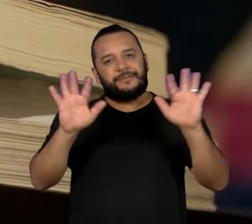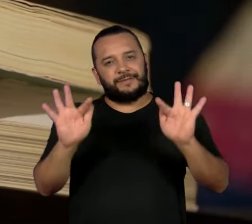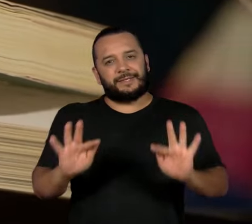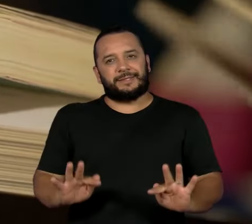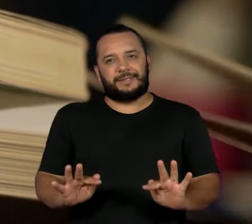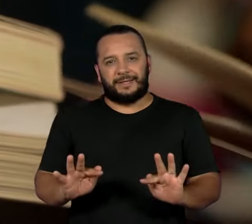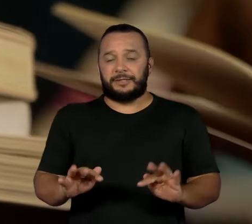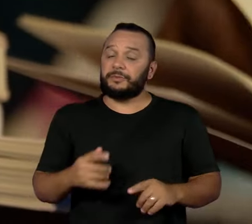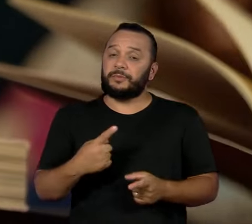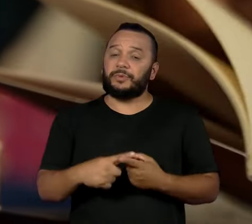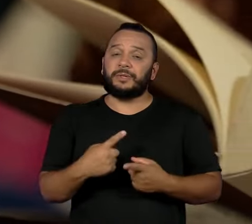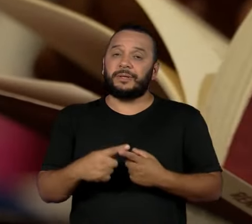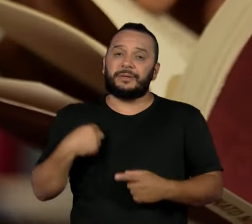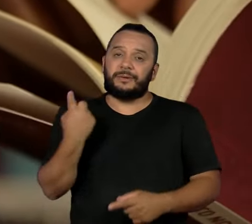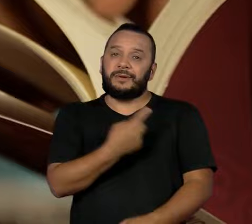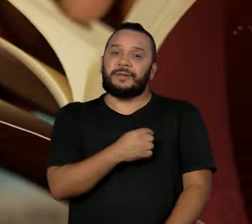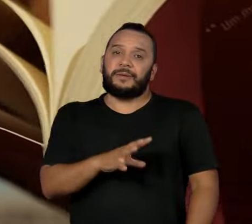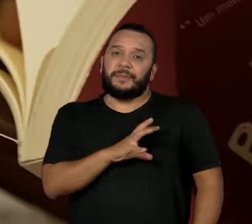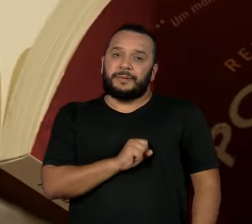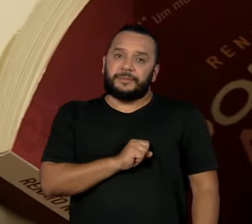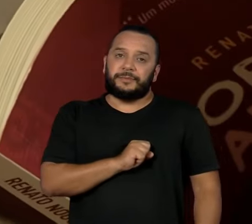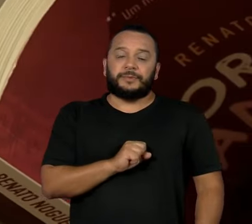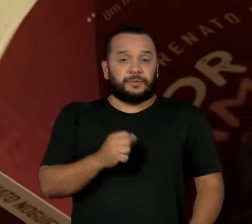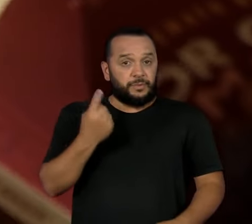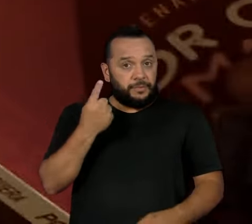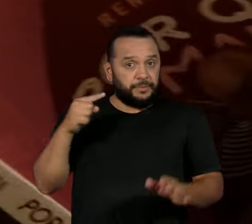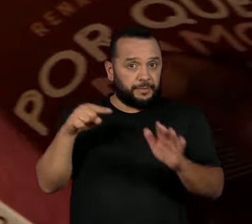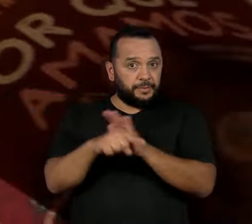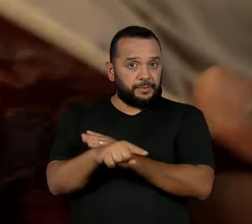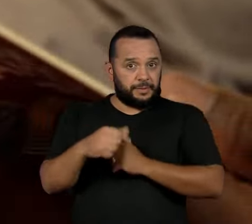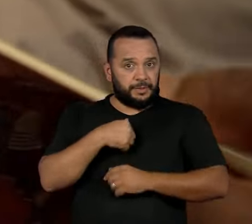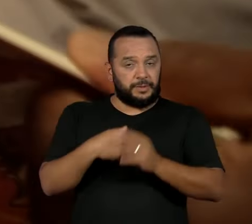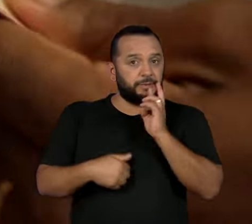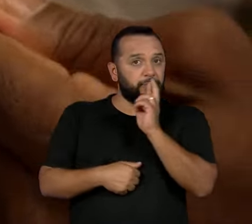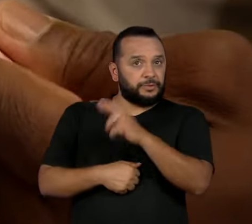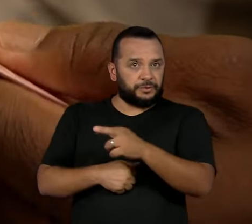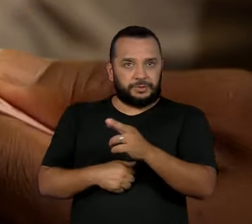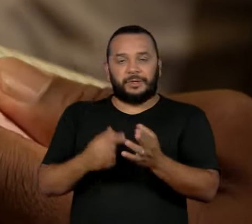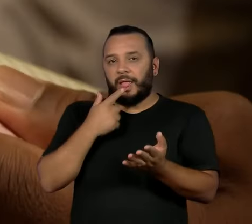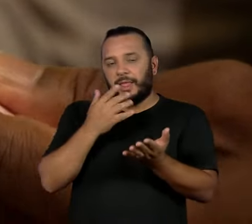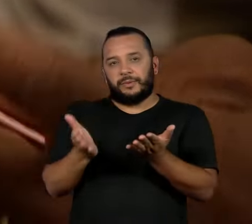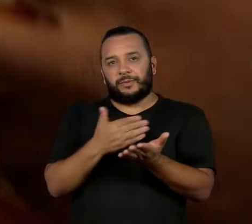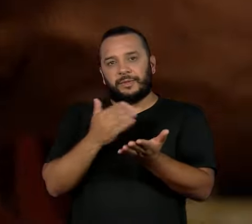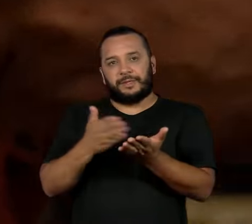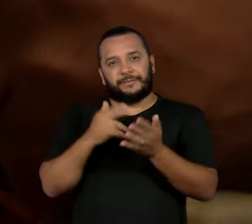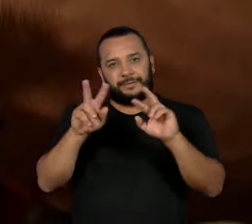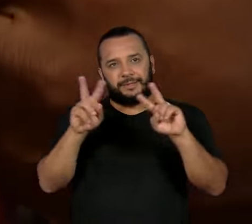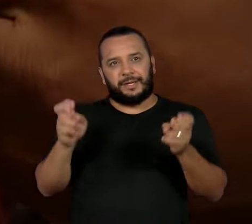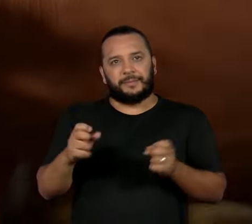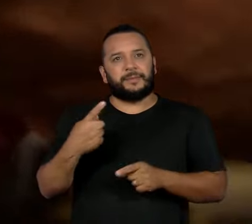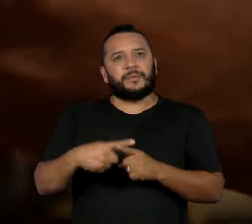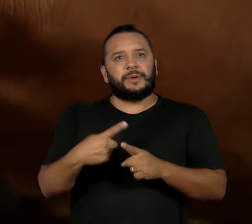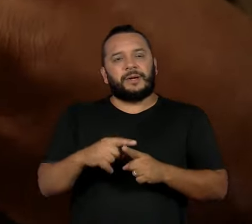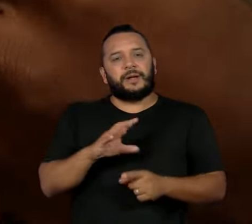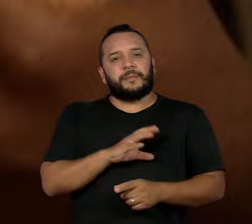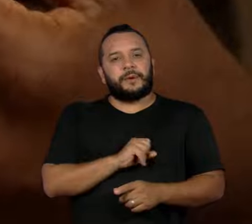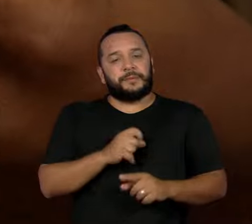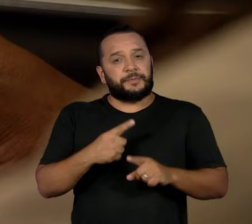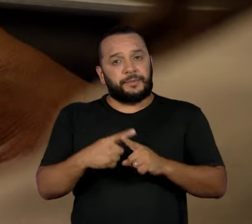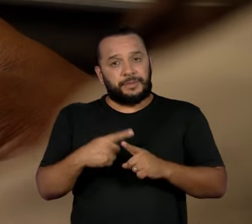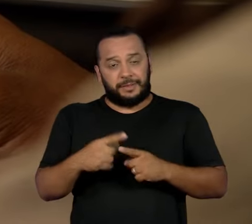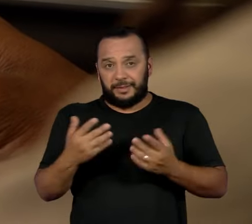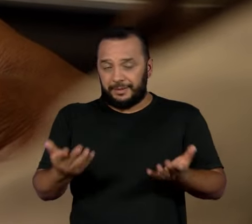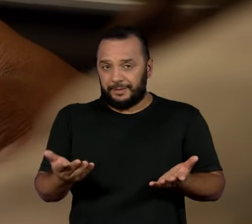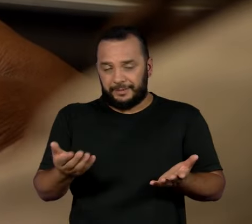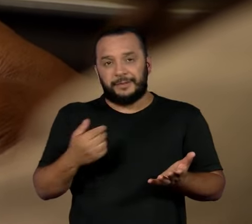que amamos? Uma pergunta que eu procurei responder num livro chamado Por que Amamos? E que estraga a surpresa